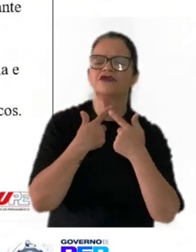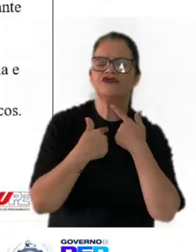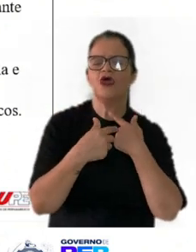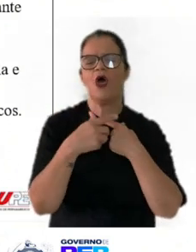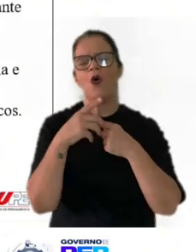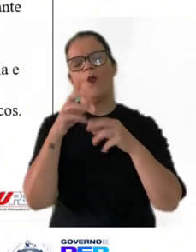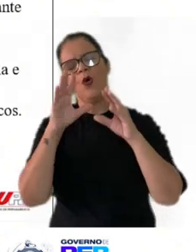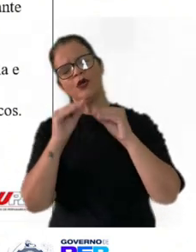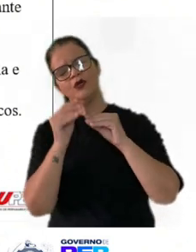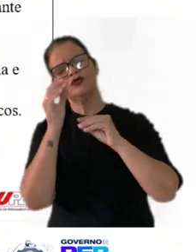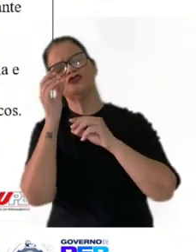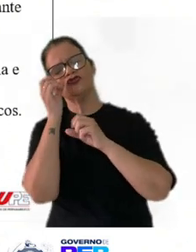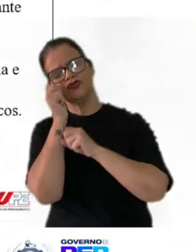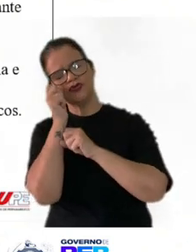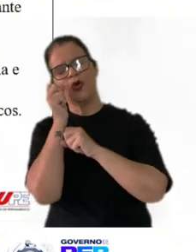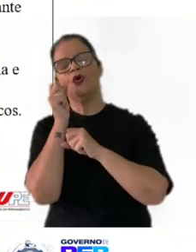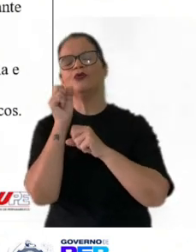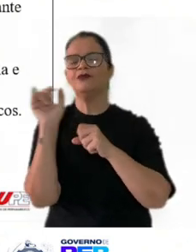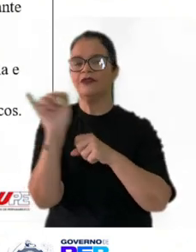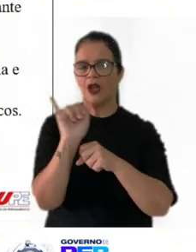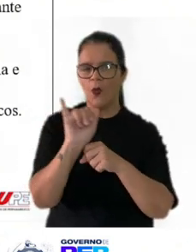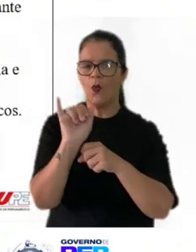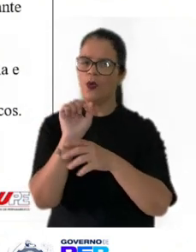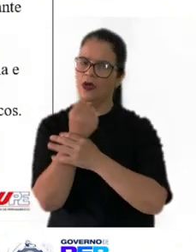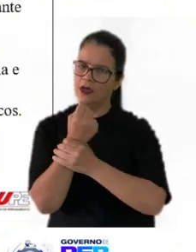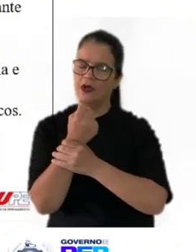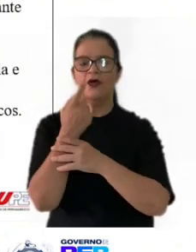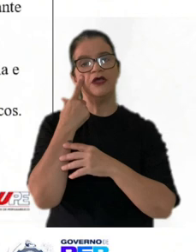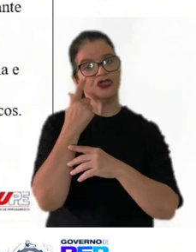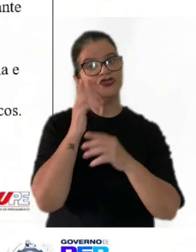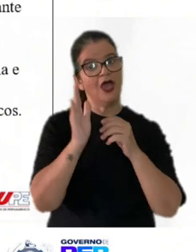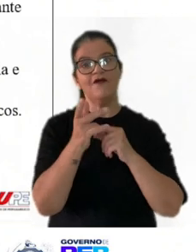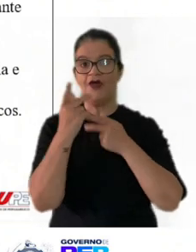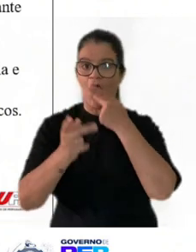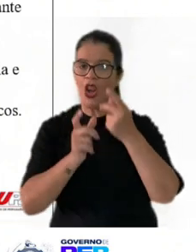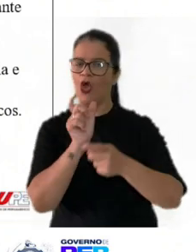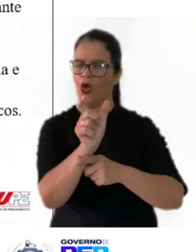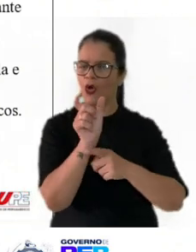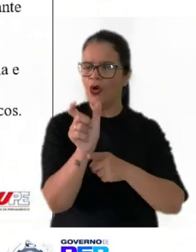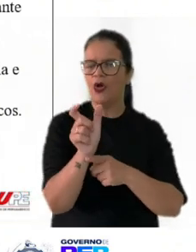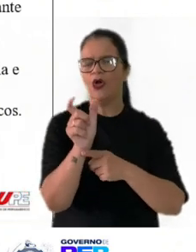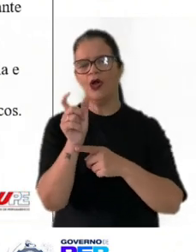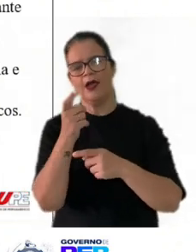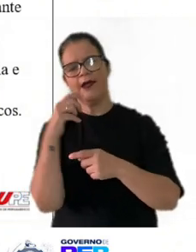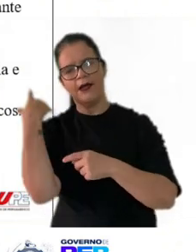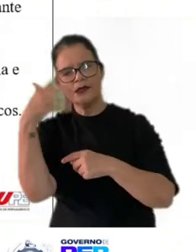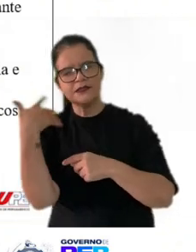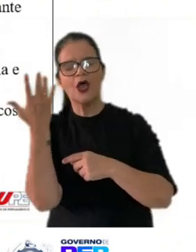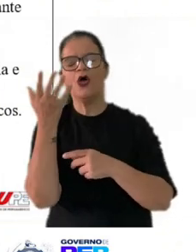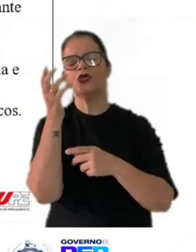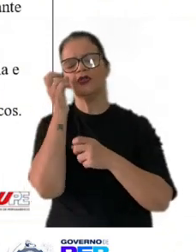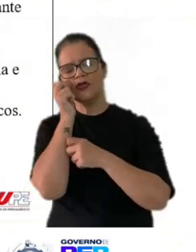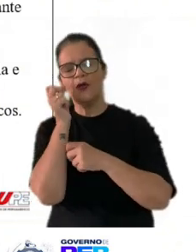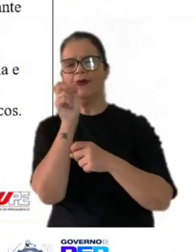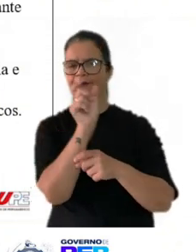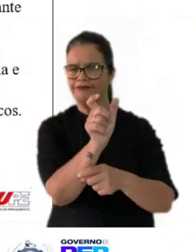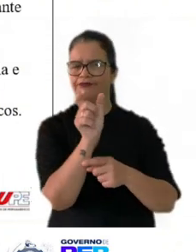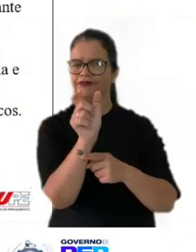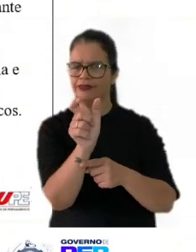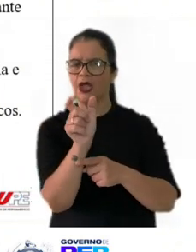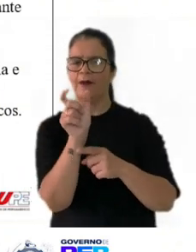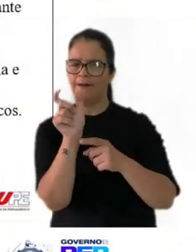a gente falou já na canção de Nina né lullaby sleep pretty darling então